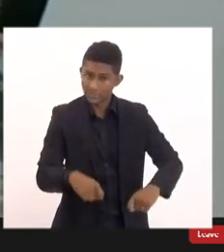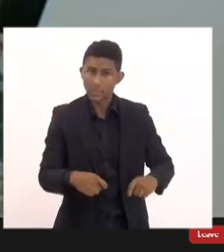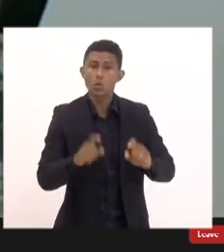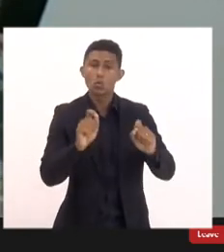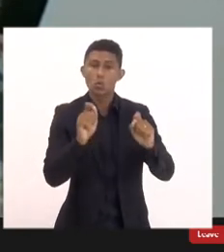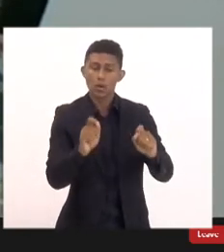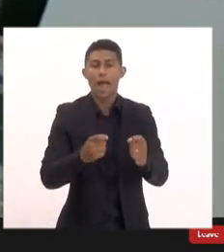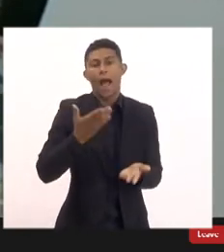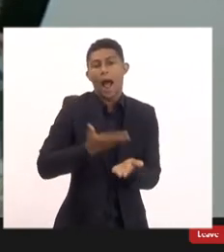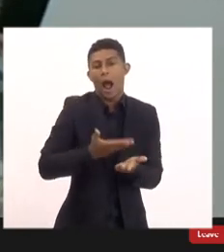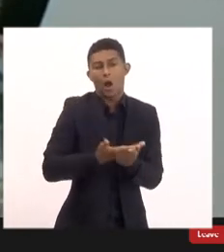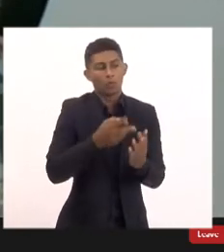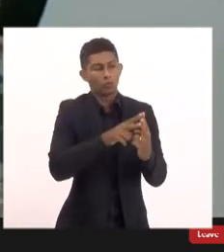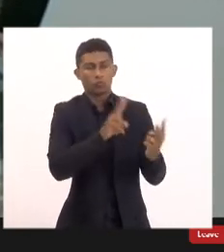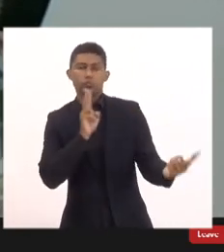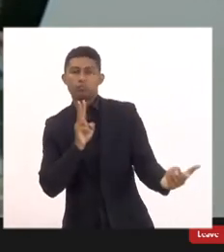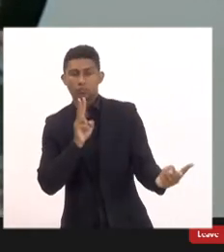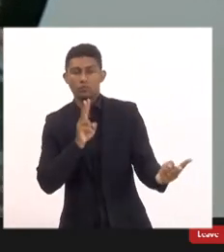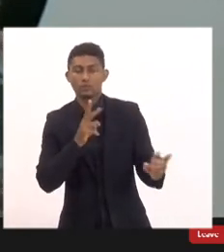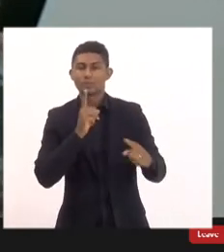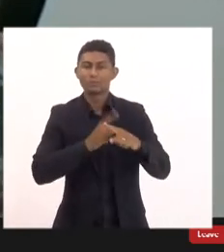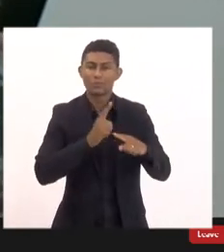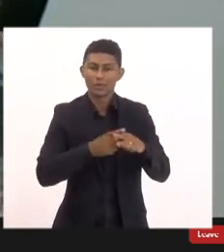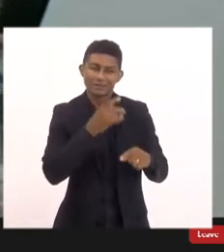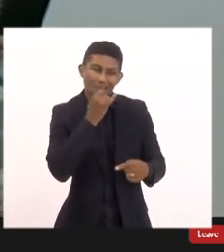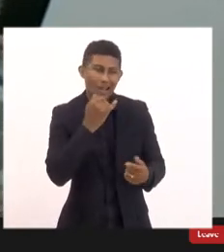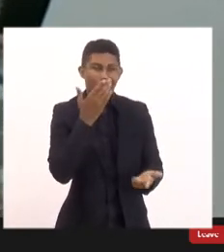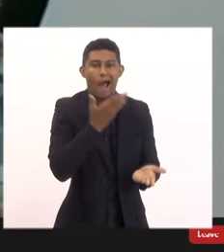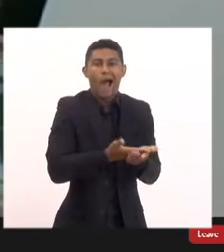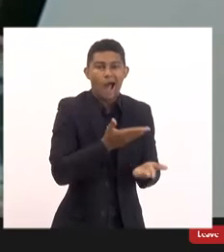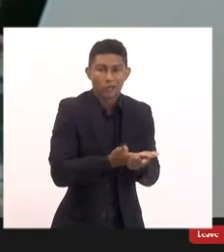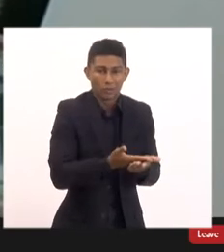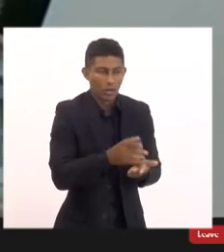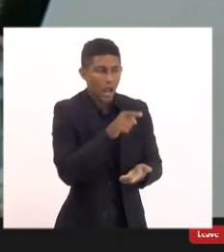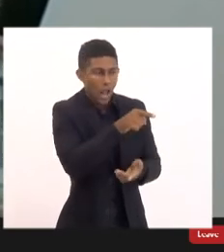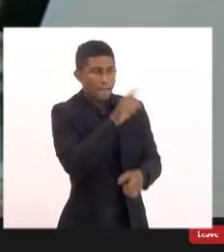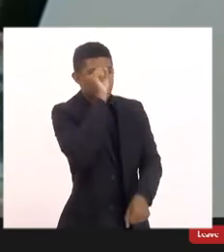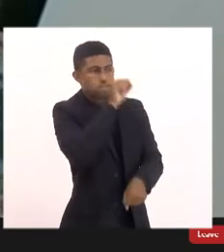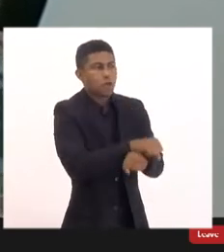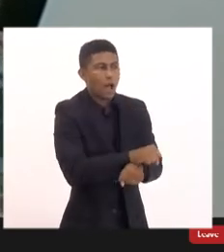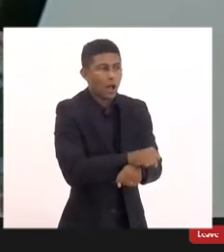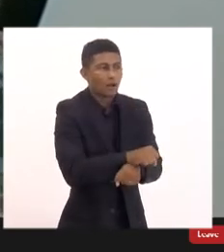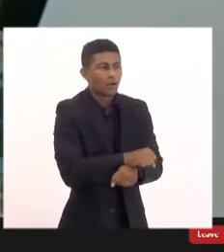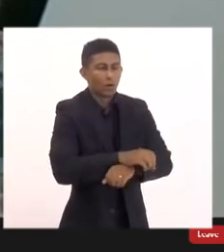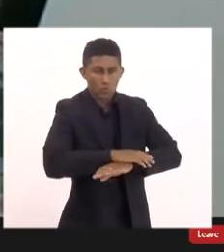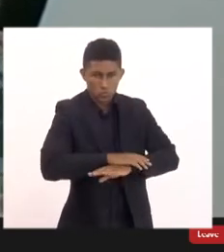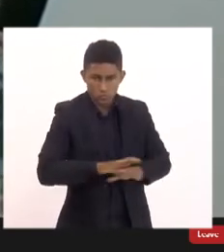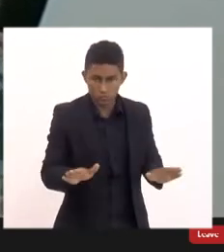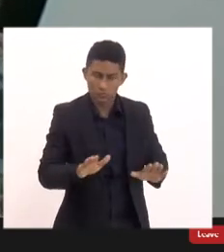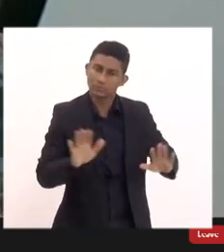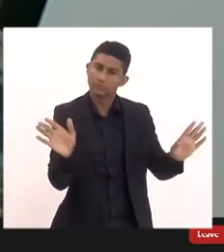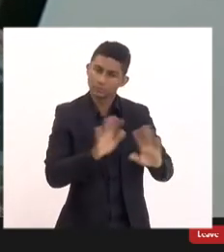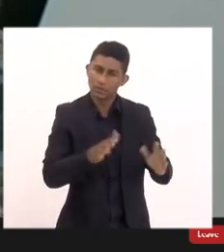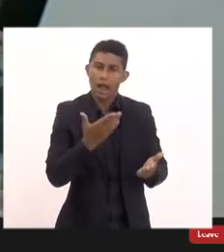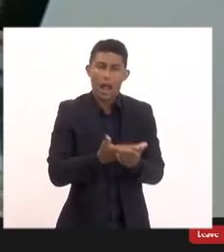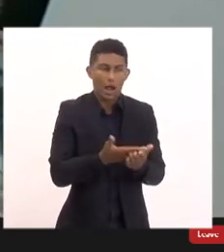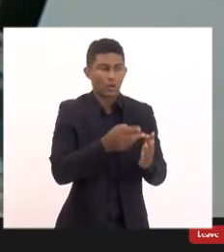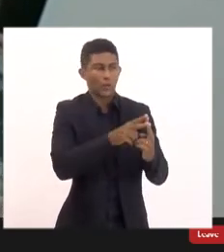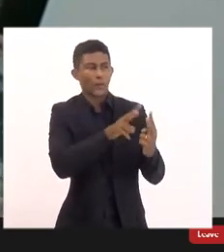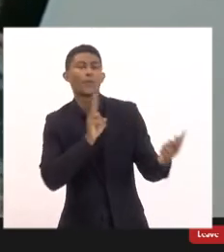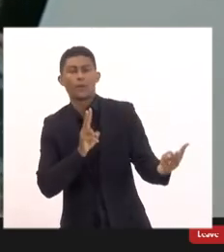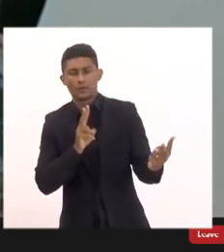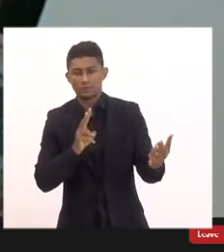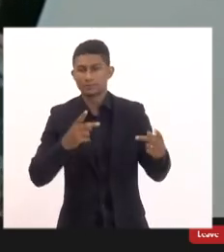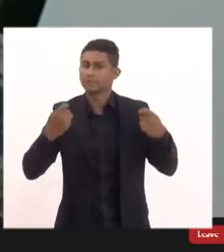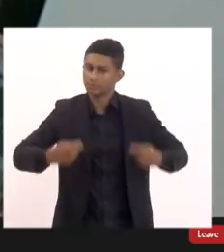não suspenda a aula por 3 ou 4 dias ou uma semana, se a criança ou esse adolescente fique prejudicado. E a